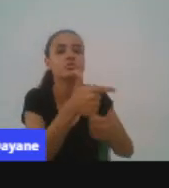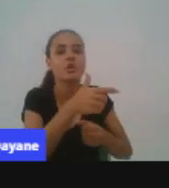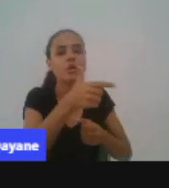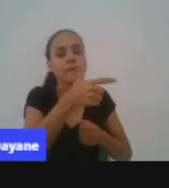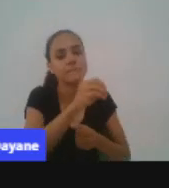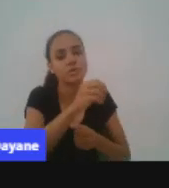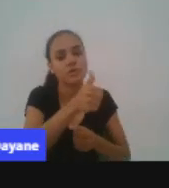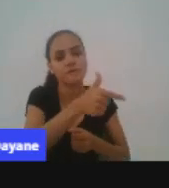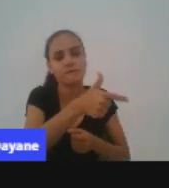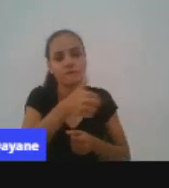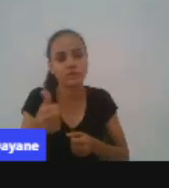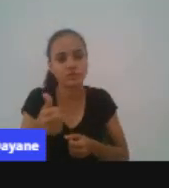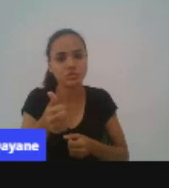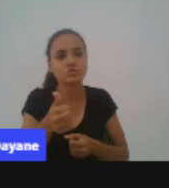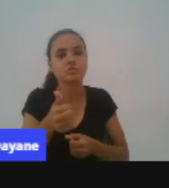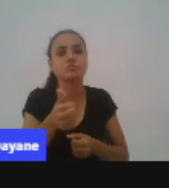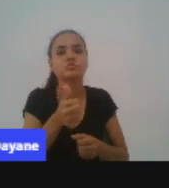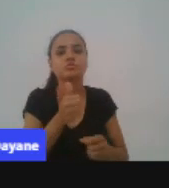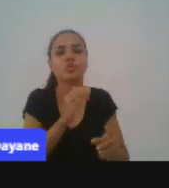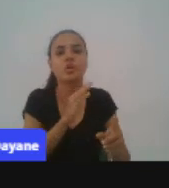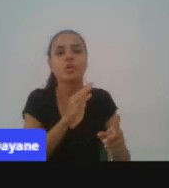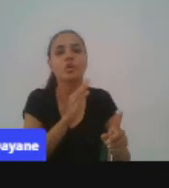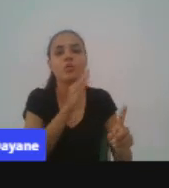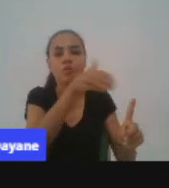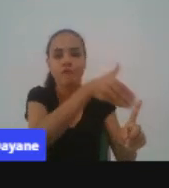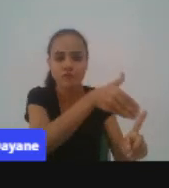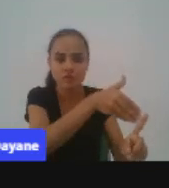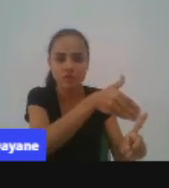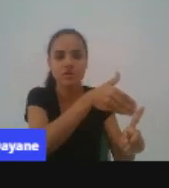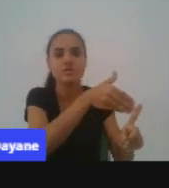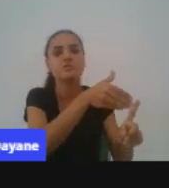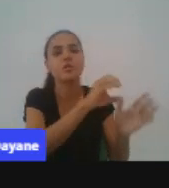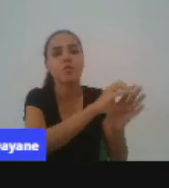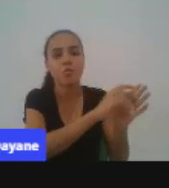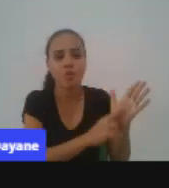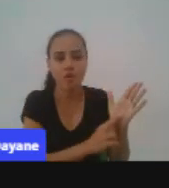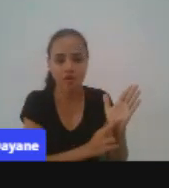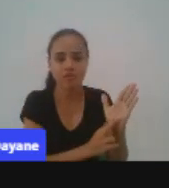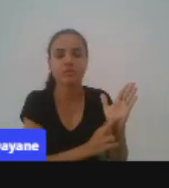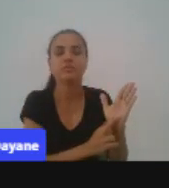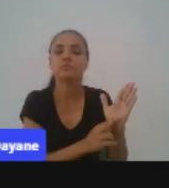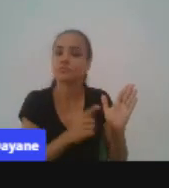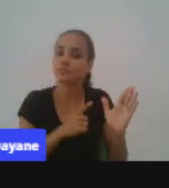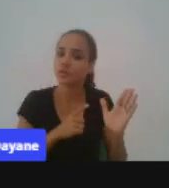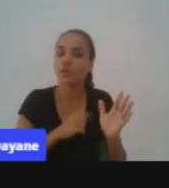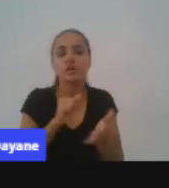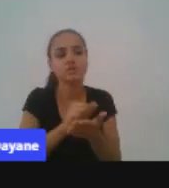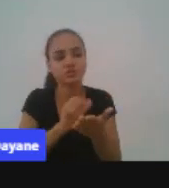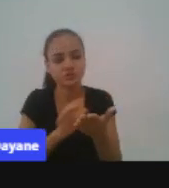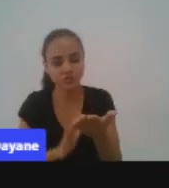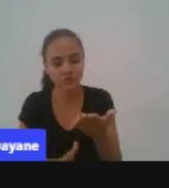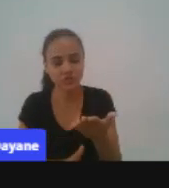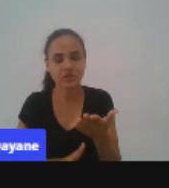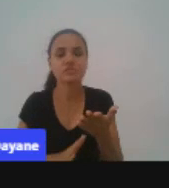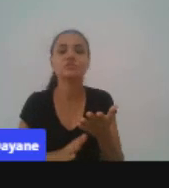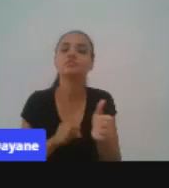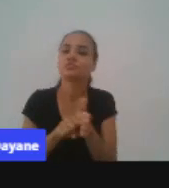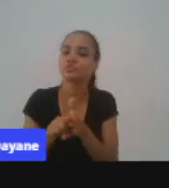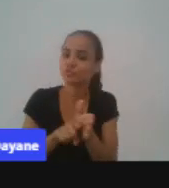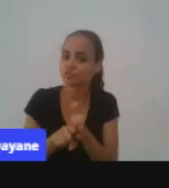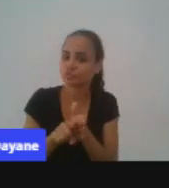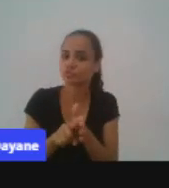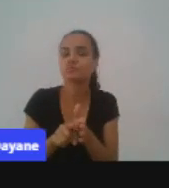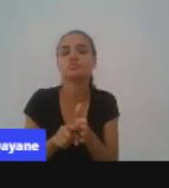de currículo, de cadernos, de atividades diagnósticas para ser trabalhado nesse ano de